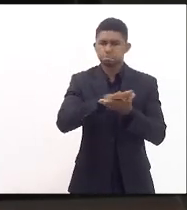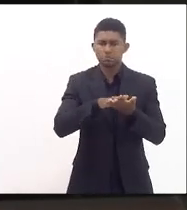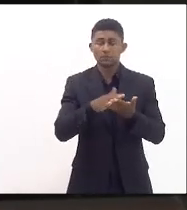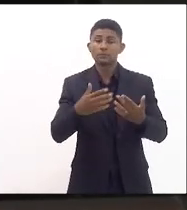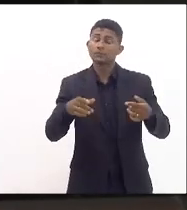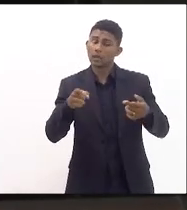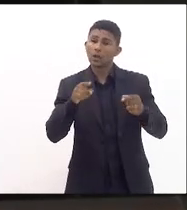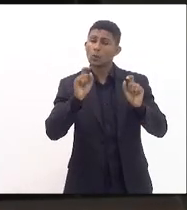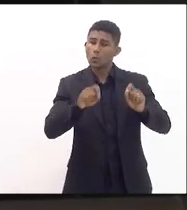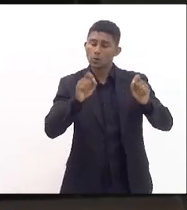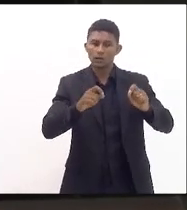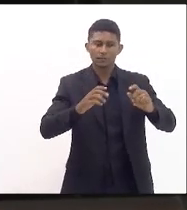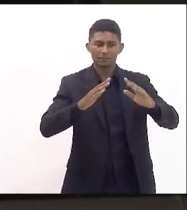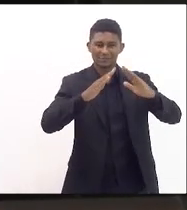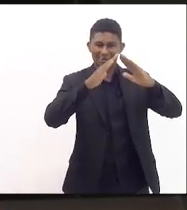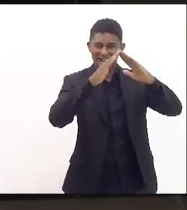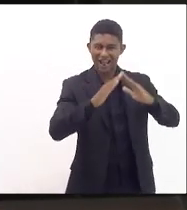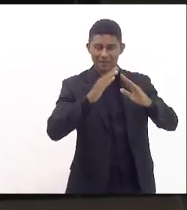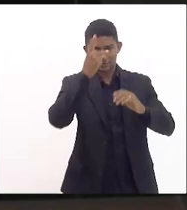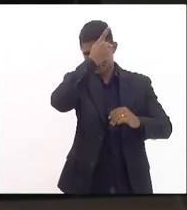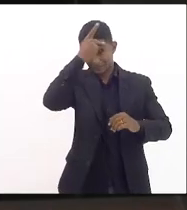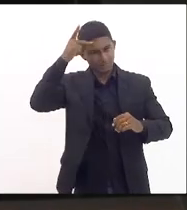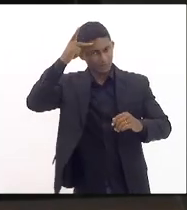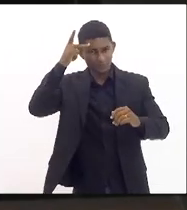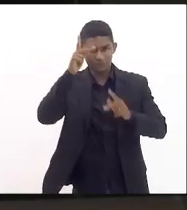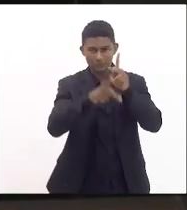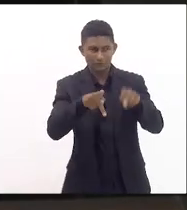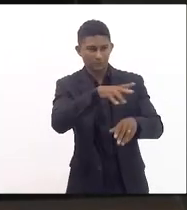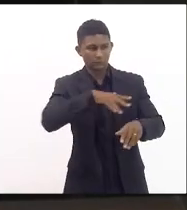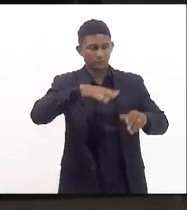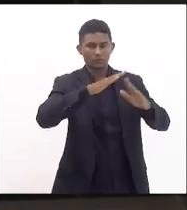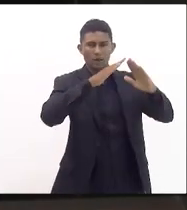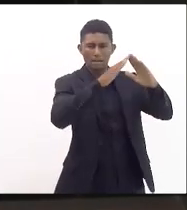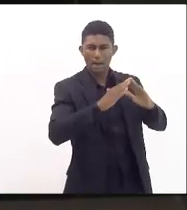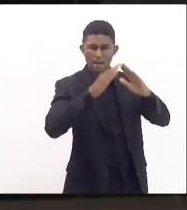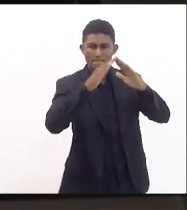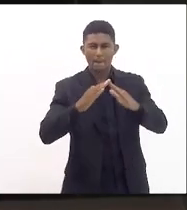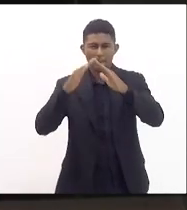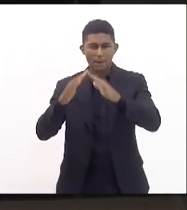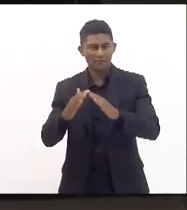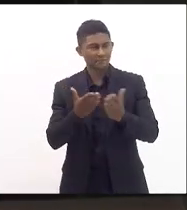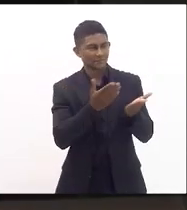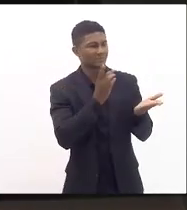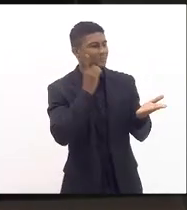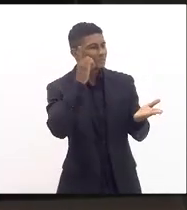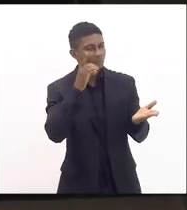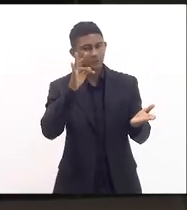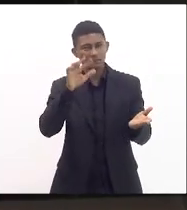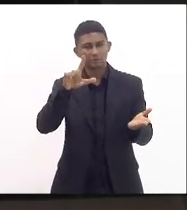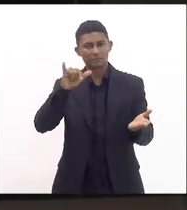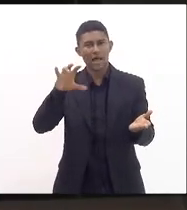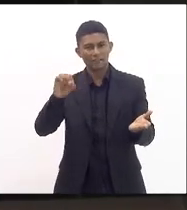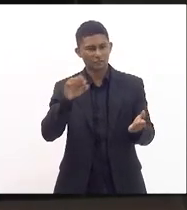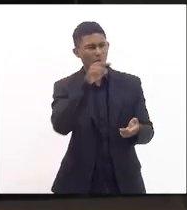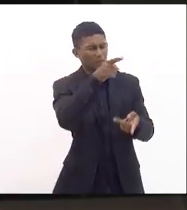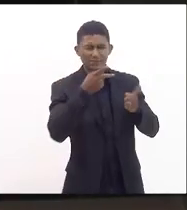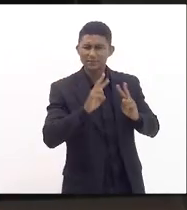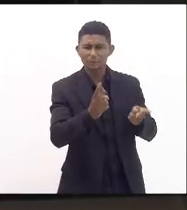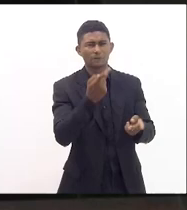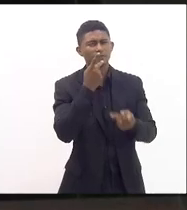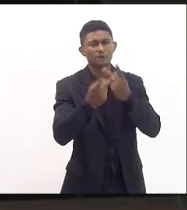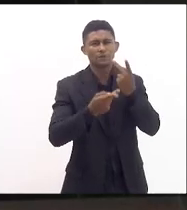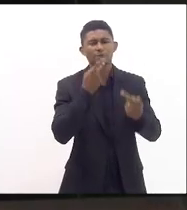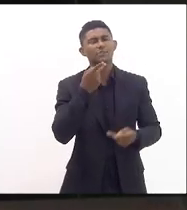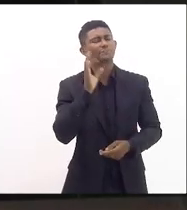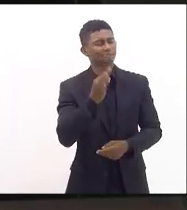e isso já foi dito aqui várias vezes, inclusive pelo deputado Flávio Serafini, que fala a todo tempo sobre a